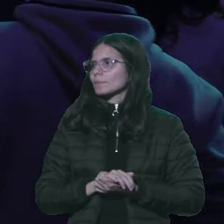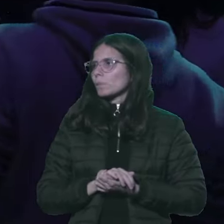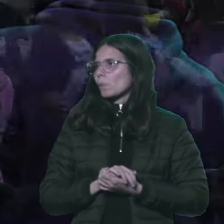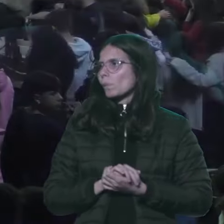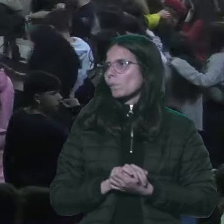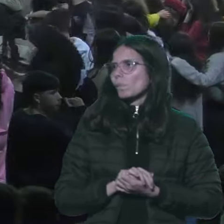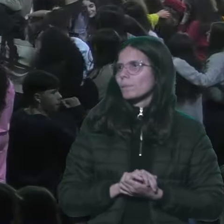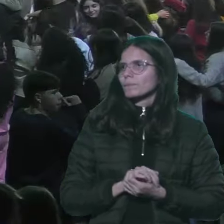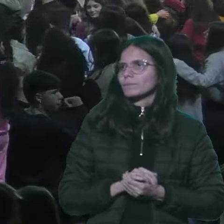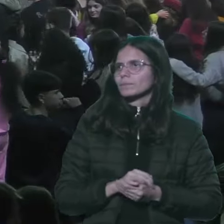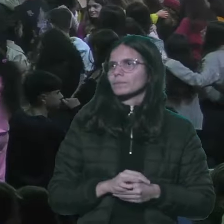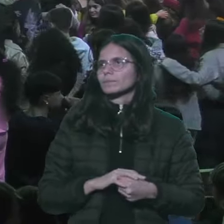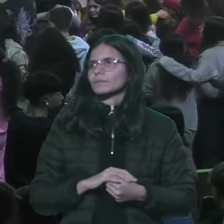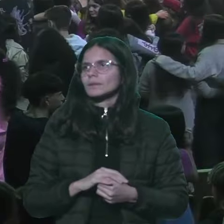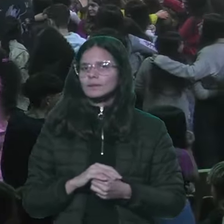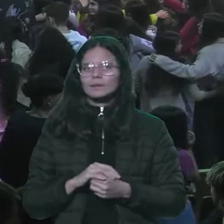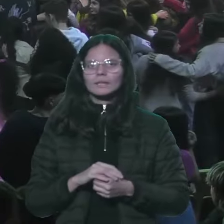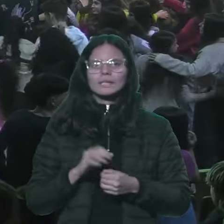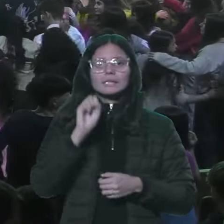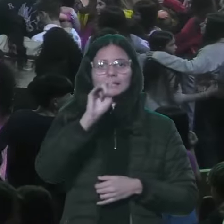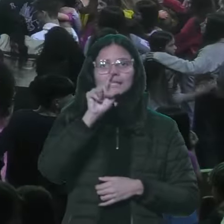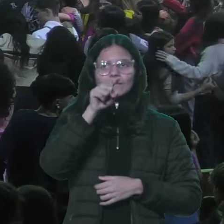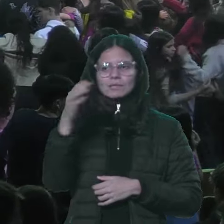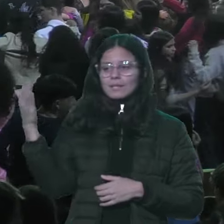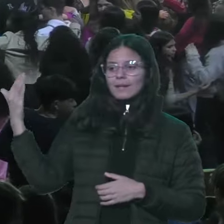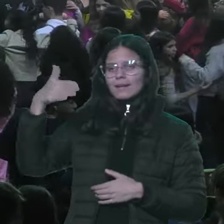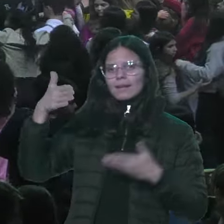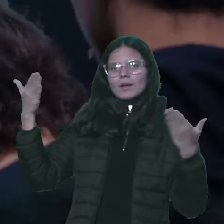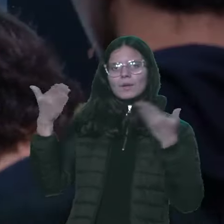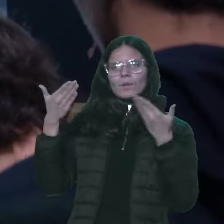até aqui, é porque Jesus falou com você.